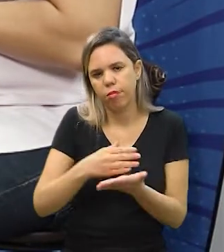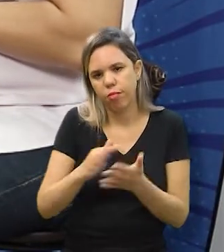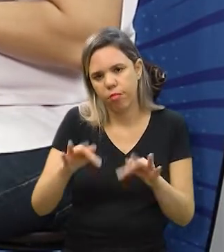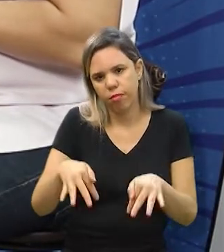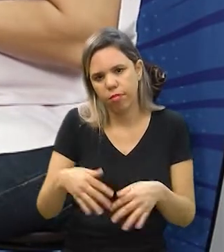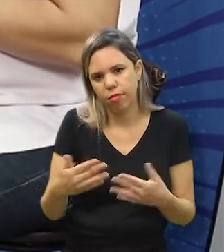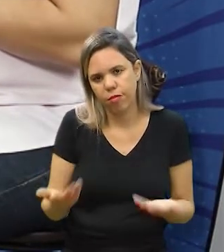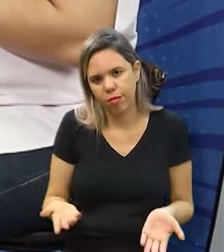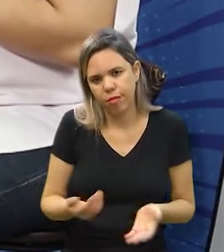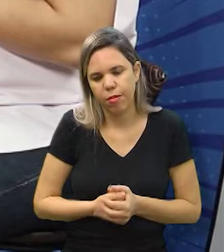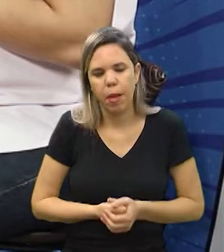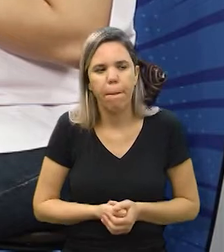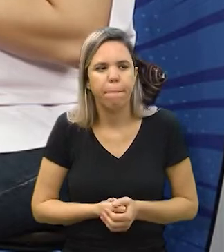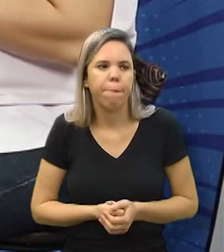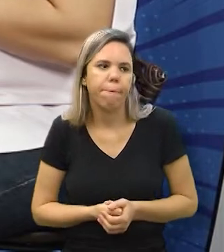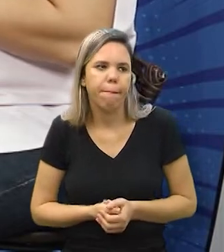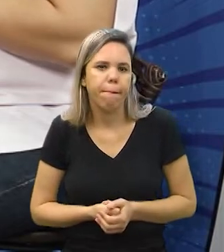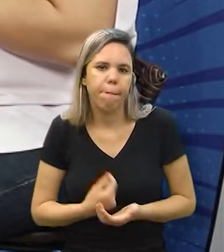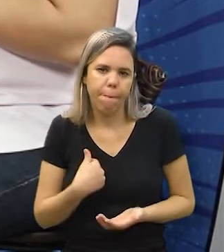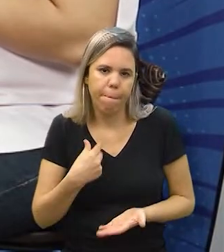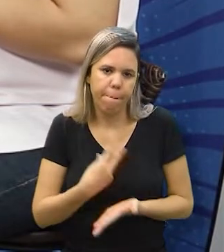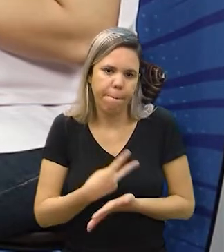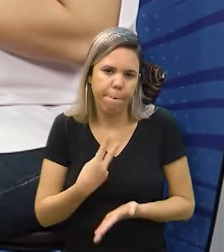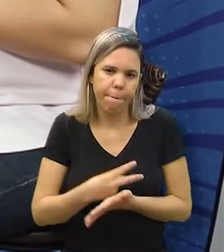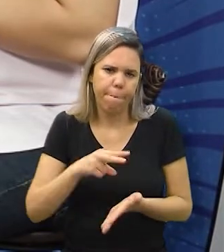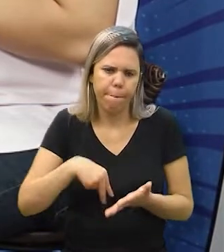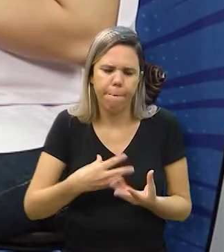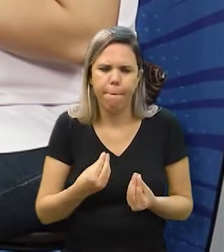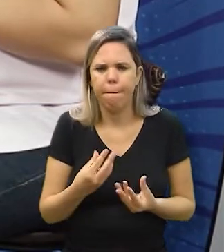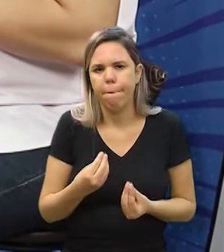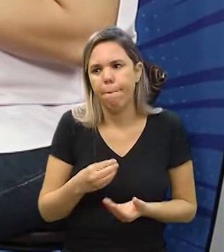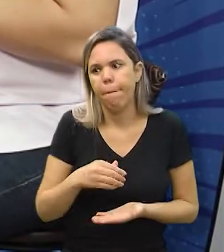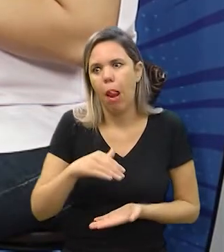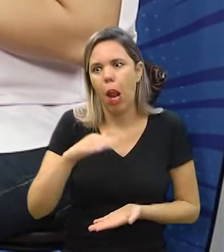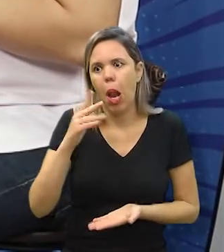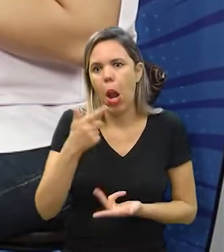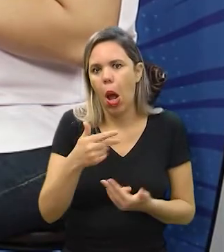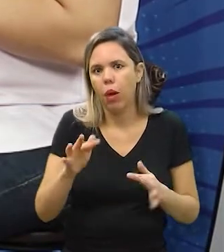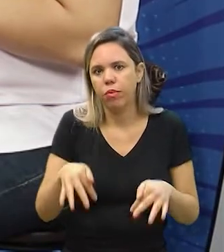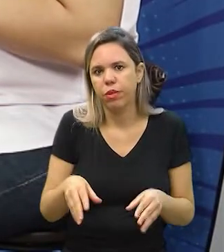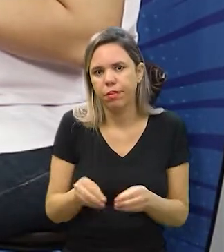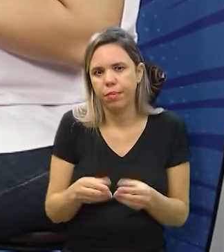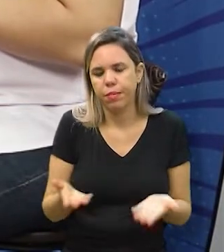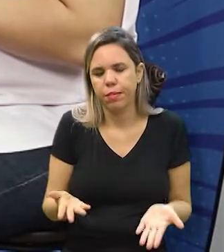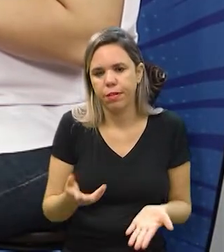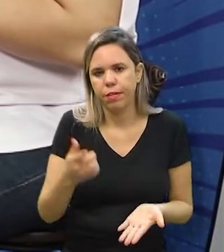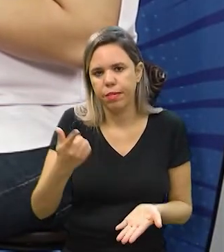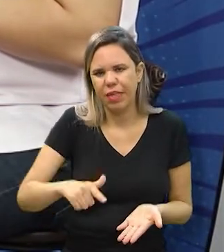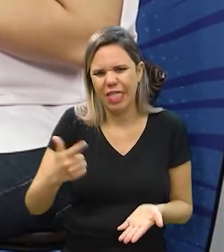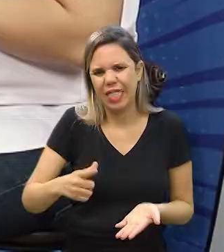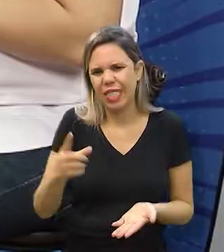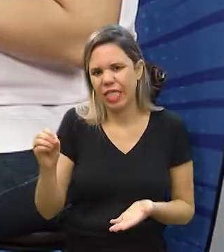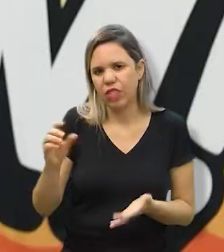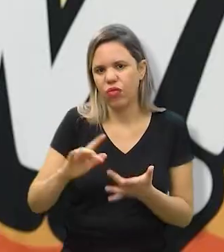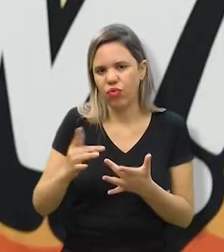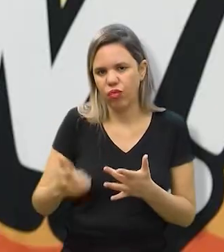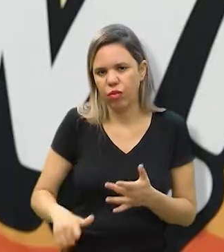ao fim, né? Então eu mesmo já li a versão final eu já li umas 10